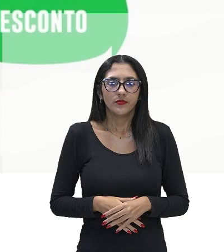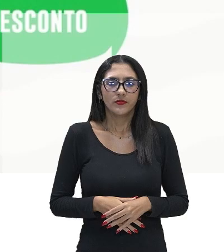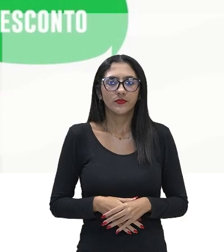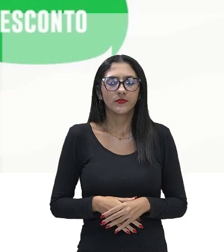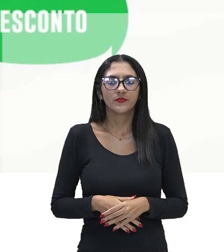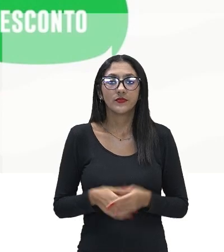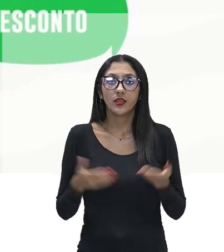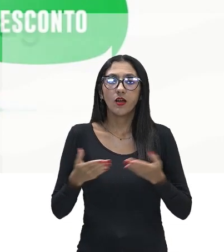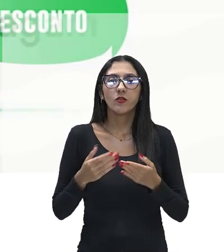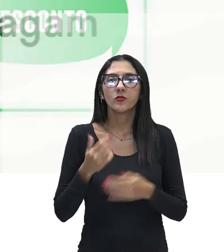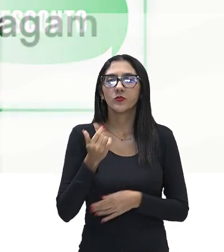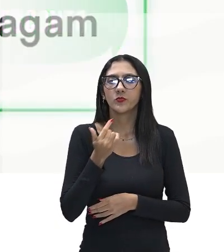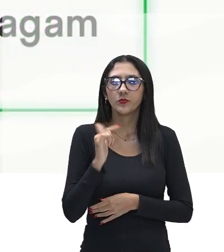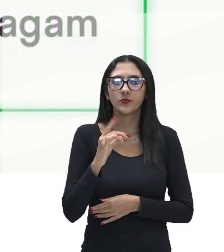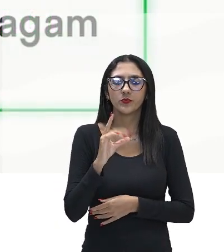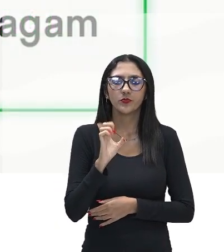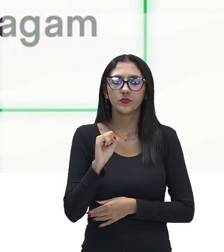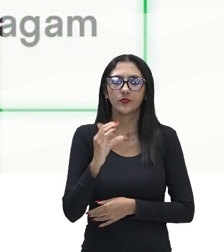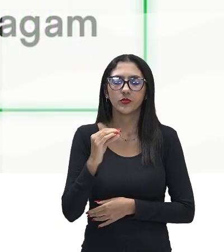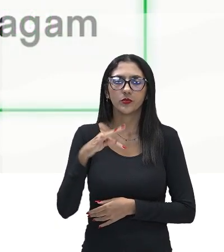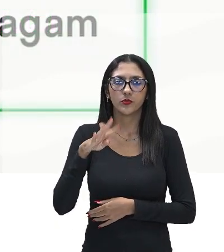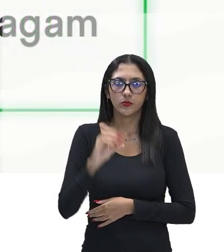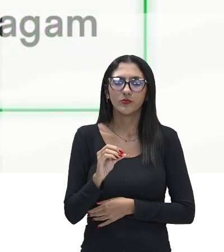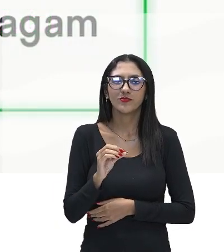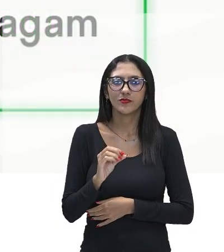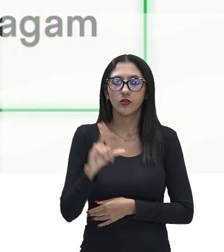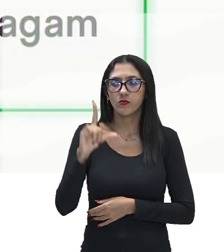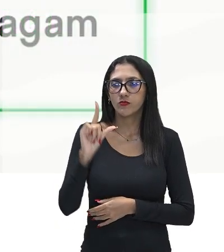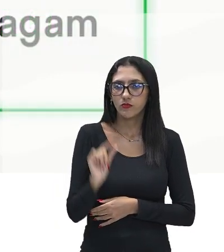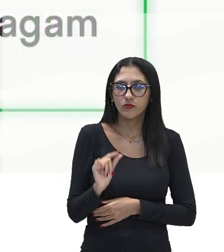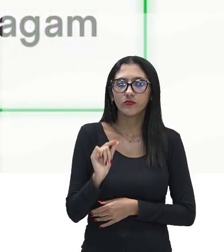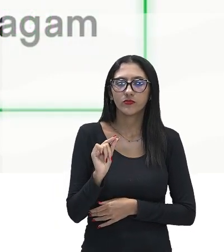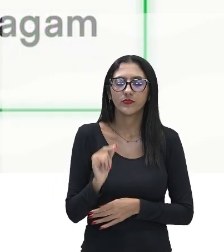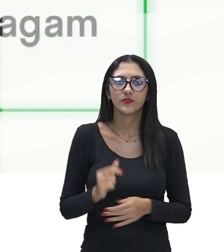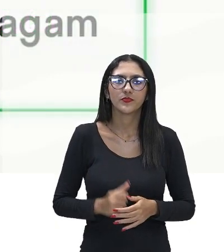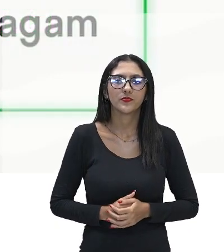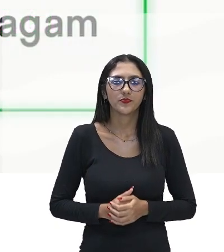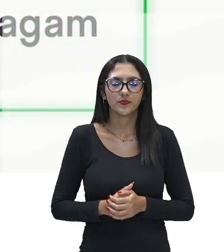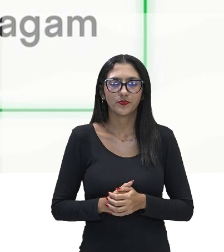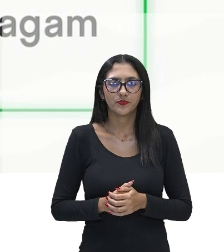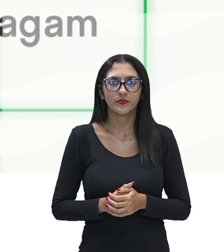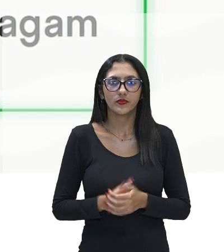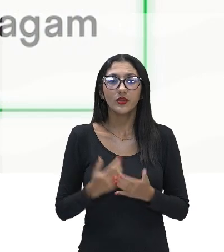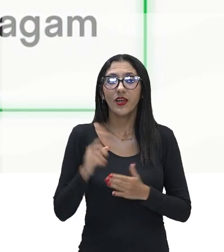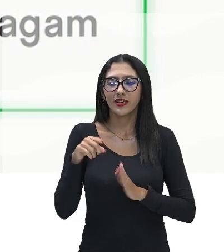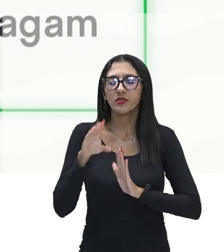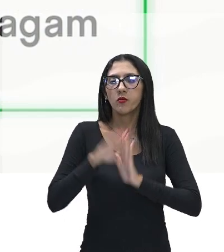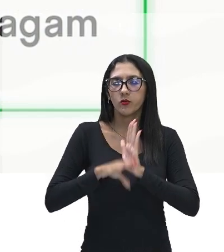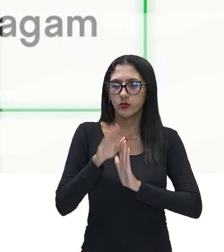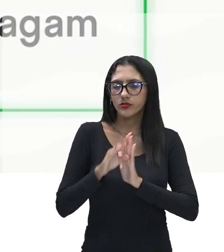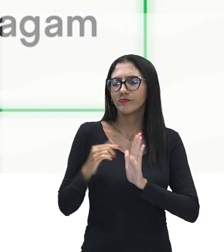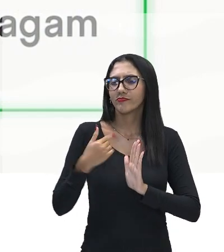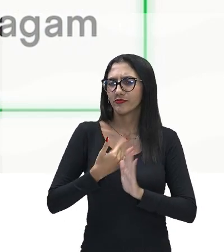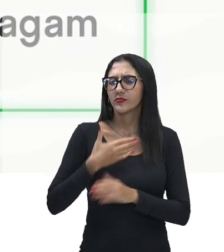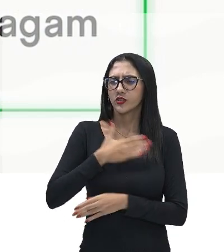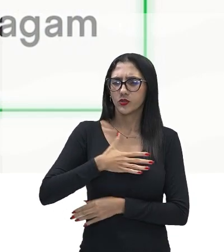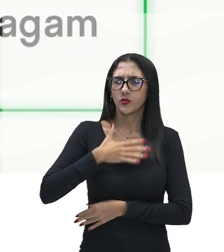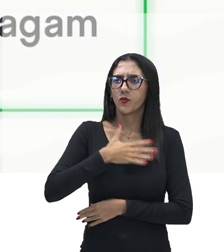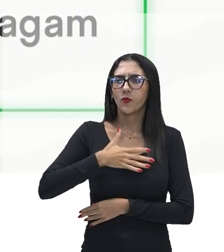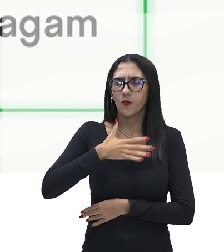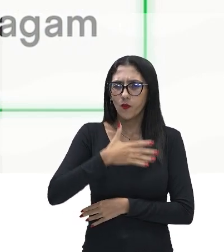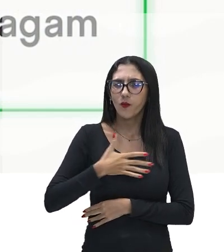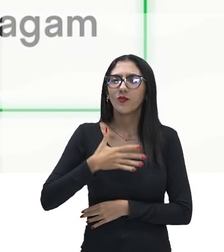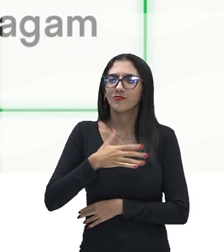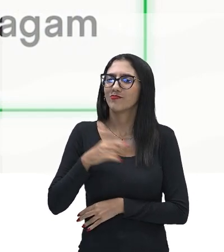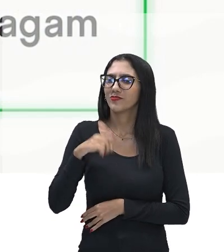o desconto. Esse aqui é um conceito, né, que gostamos bastante, gostamos muito